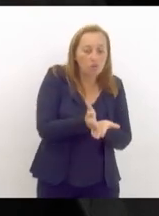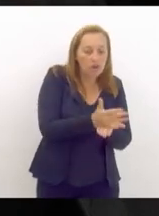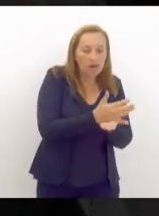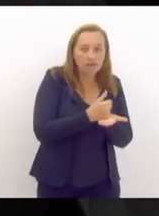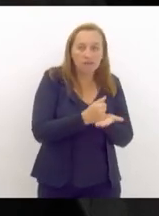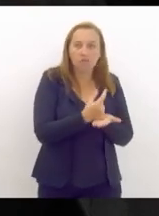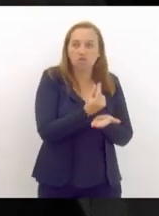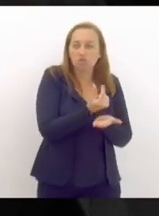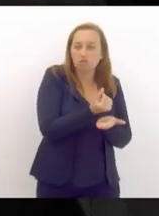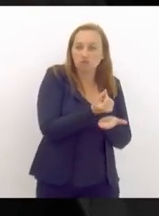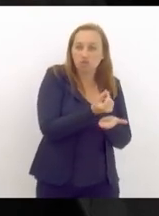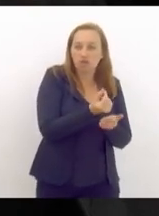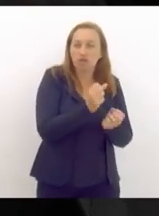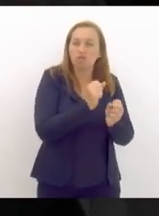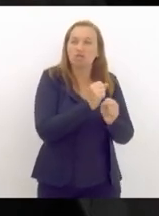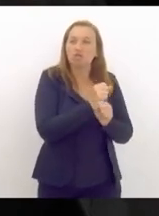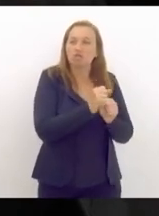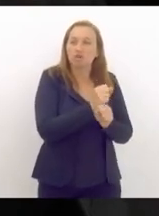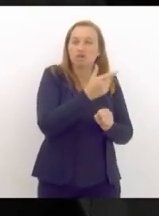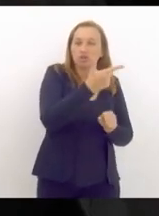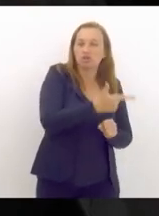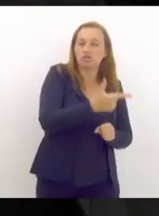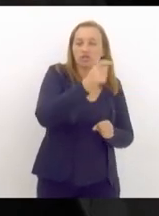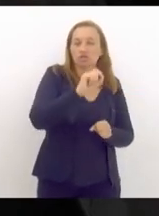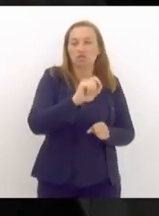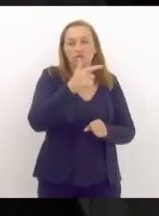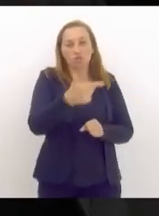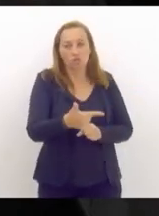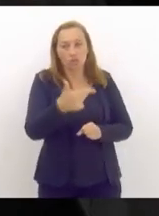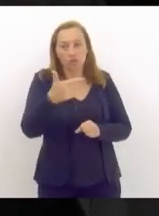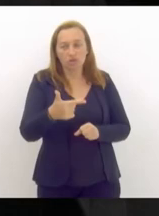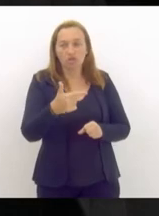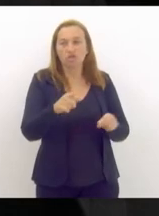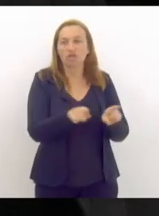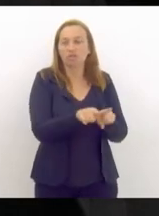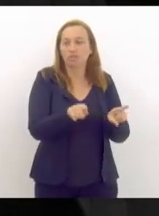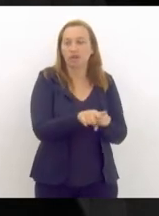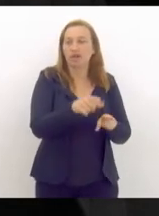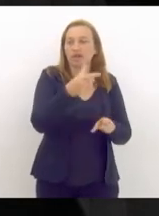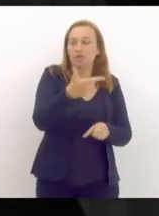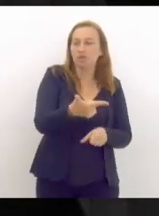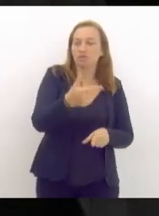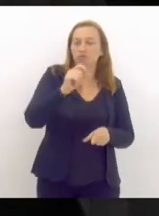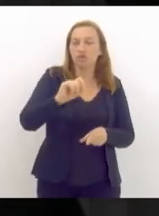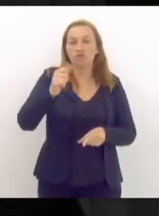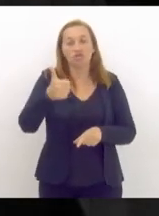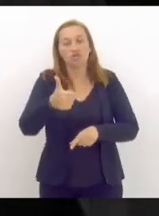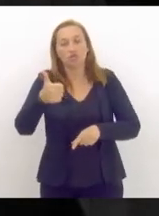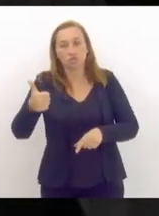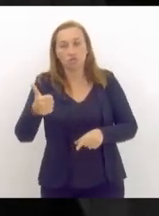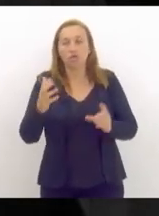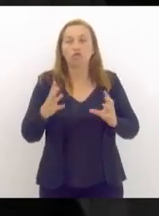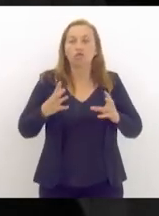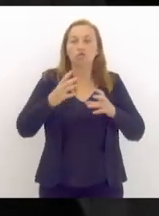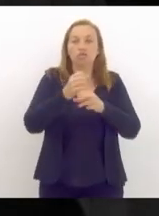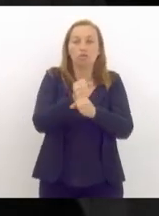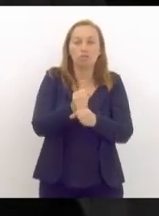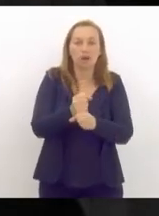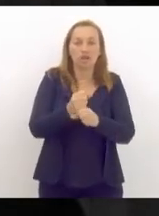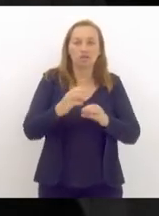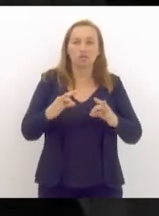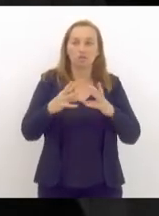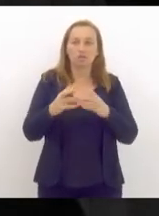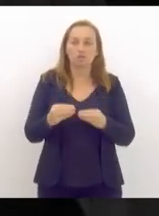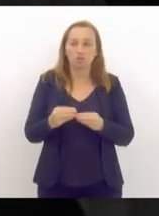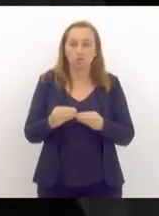de 22, de 21, somada à inflação e